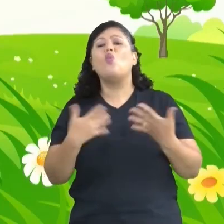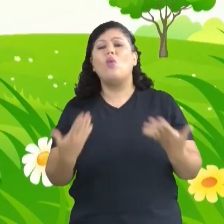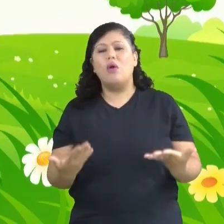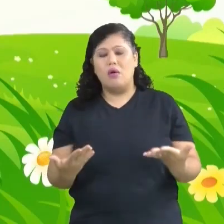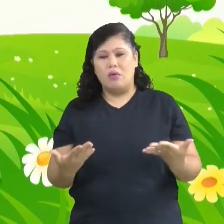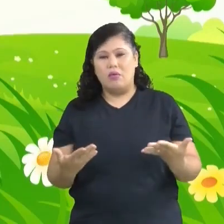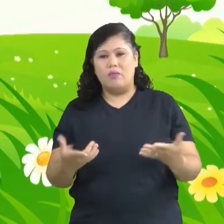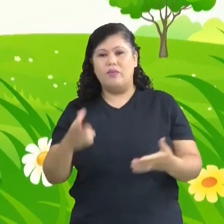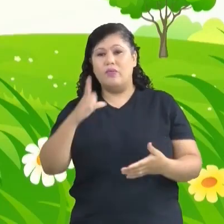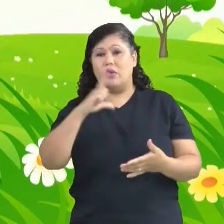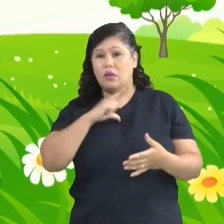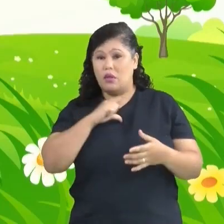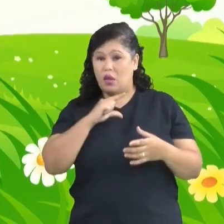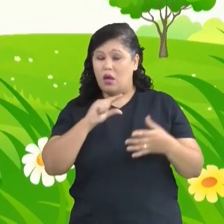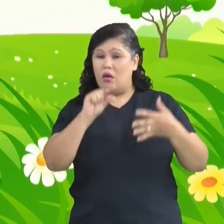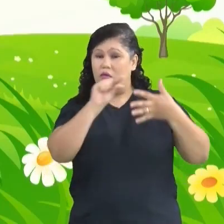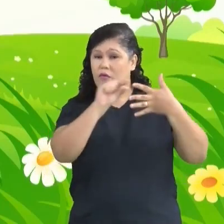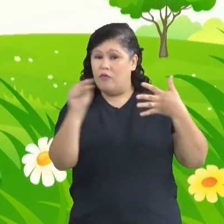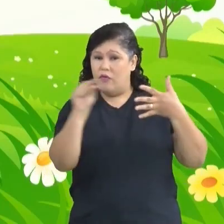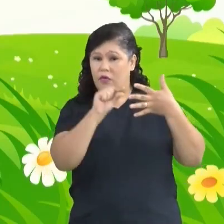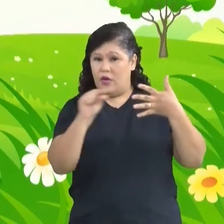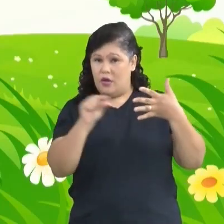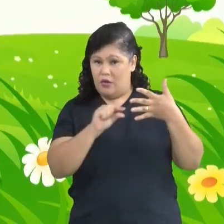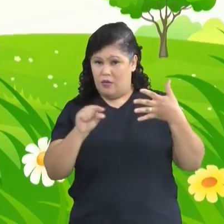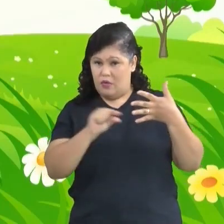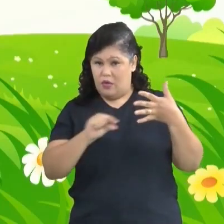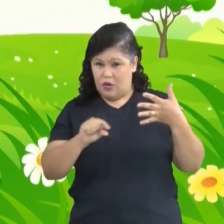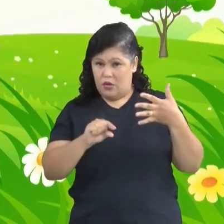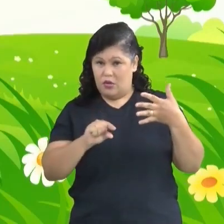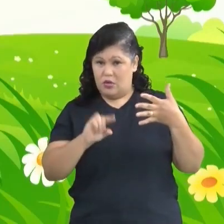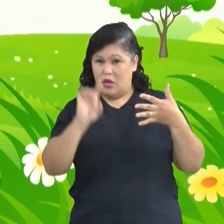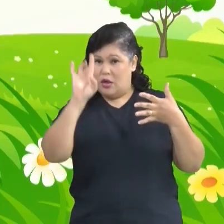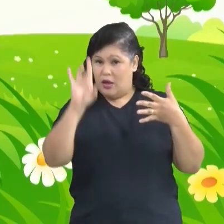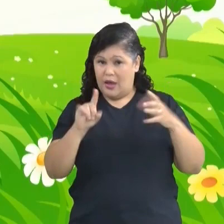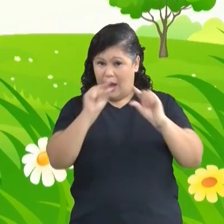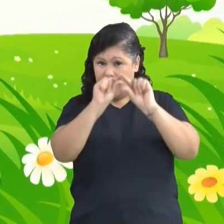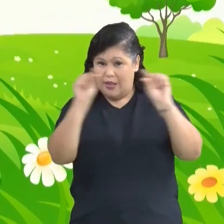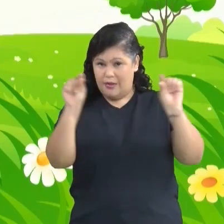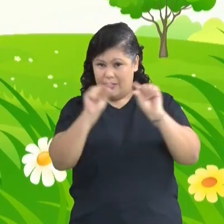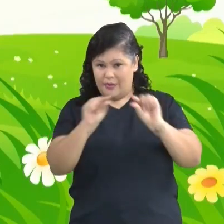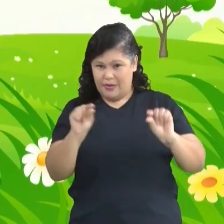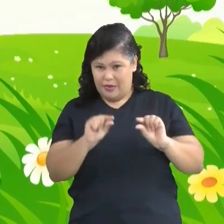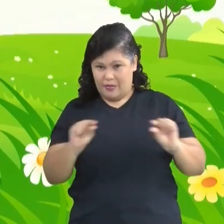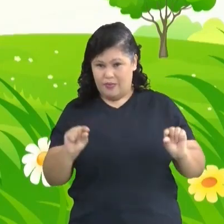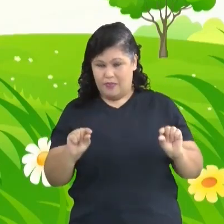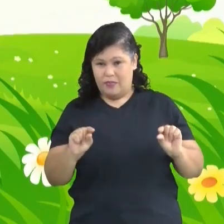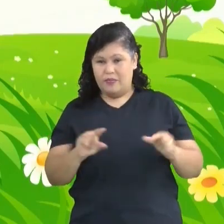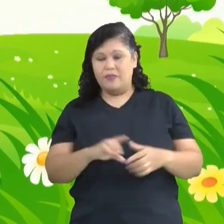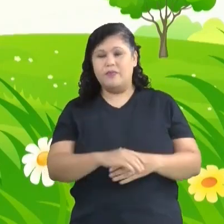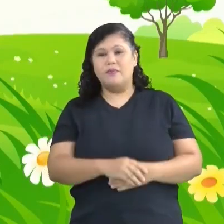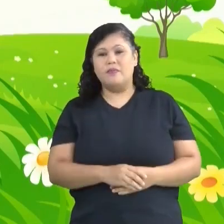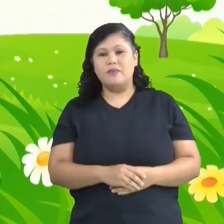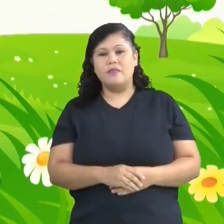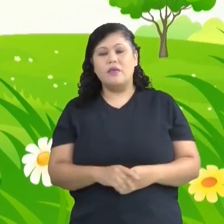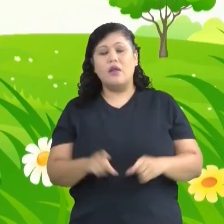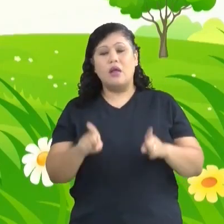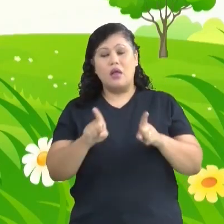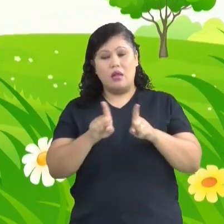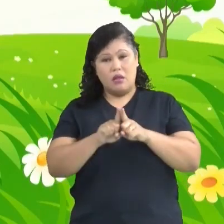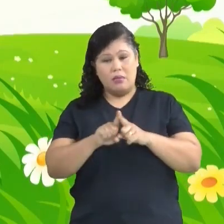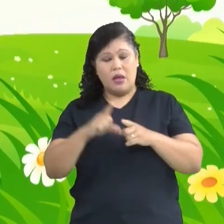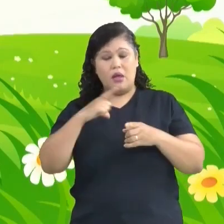os versos são cada linhazinha do nosso poema. Que mais que ele tem? Ele tem as